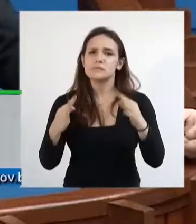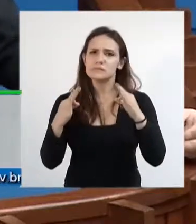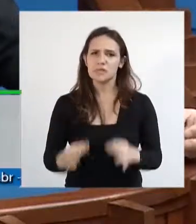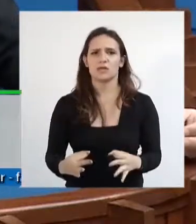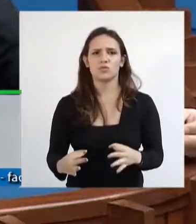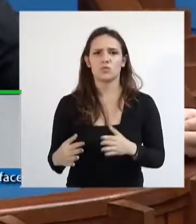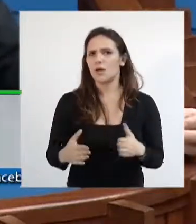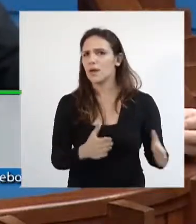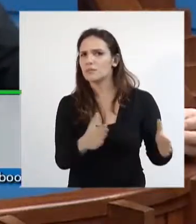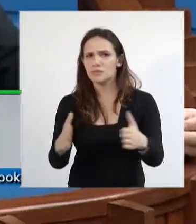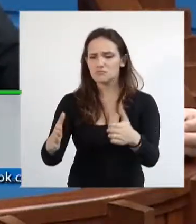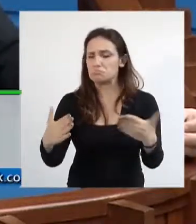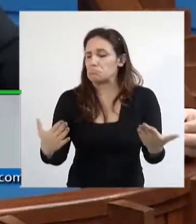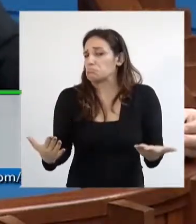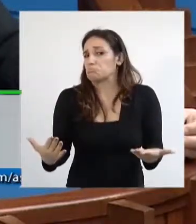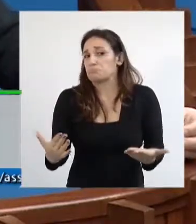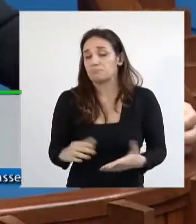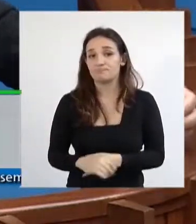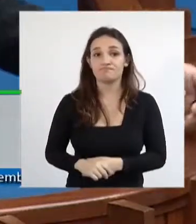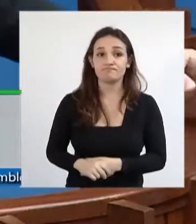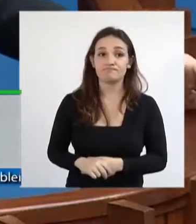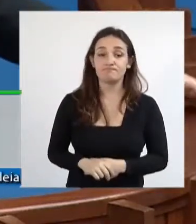seguir. Mas